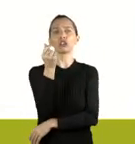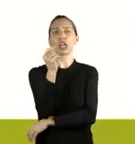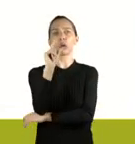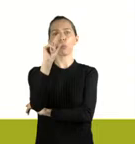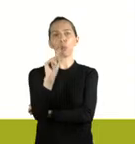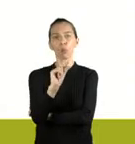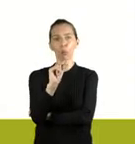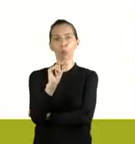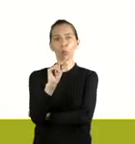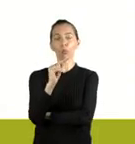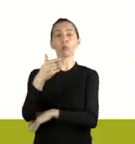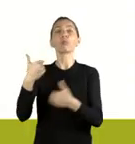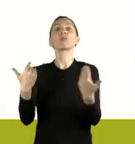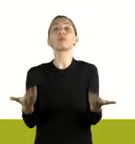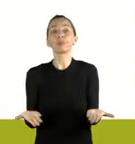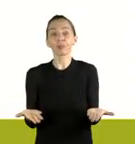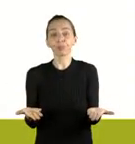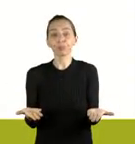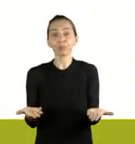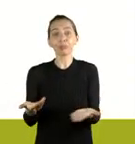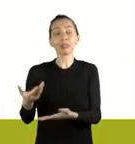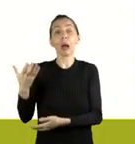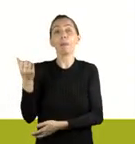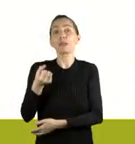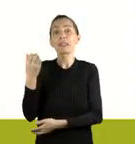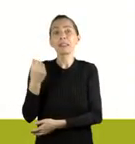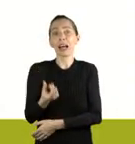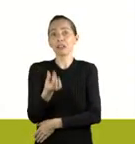patrimônio. Adivinha o que acontece?